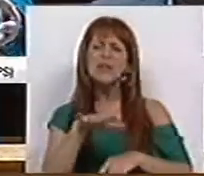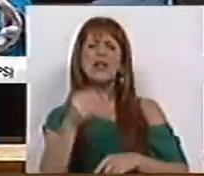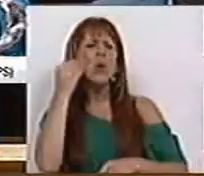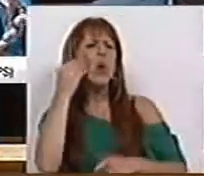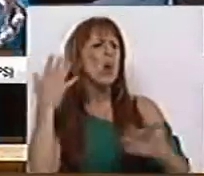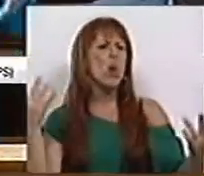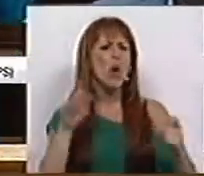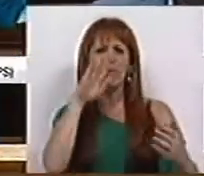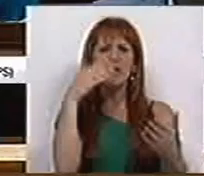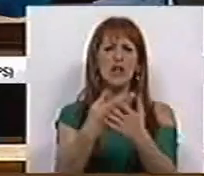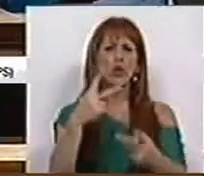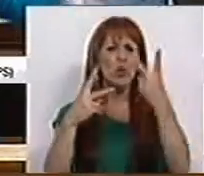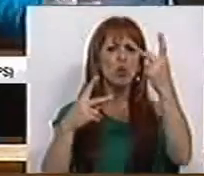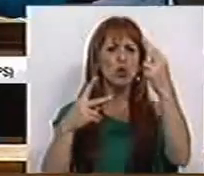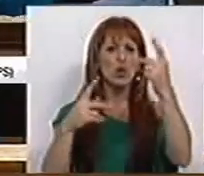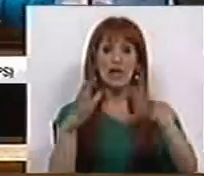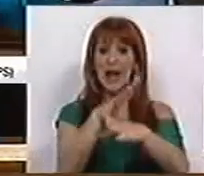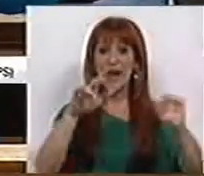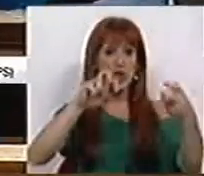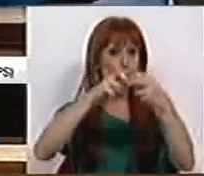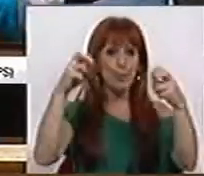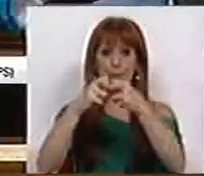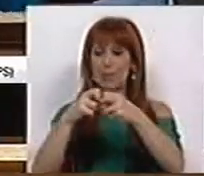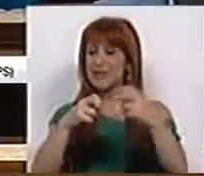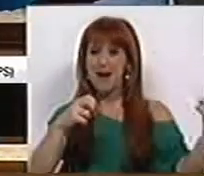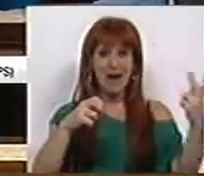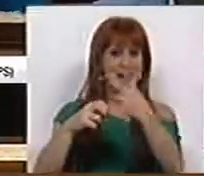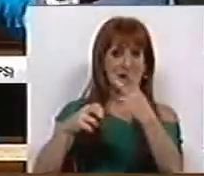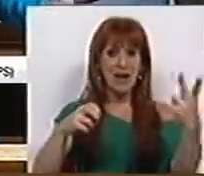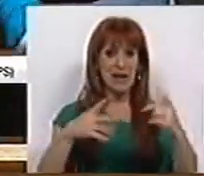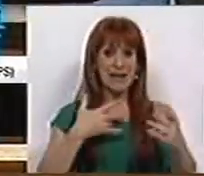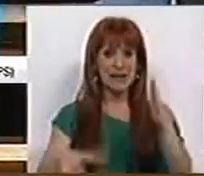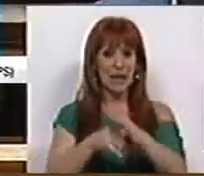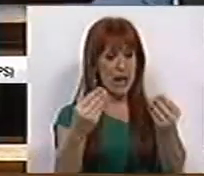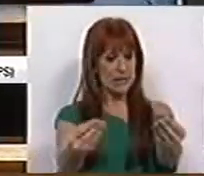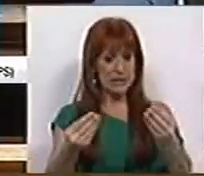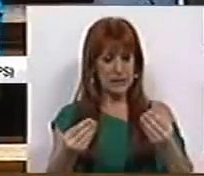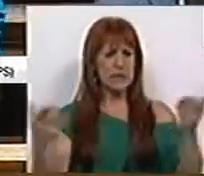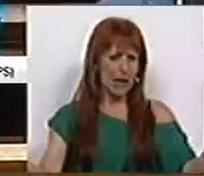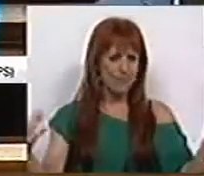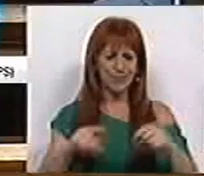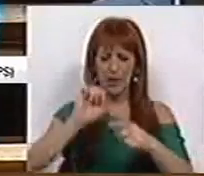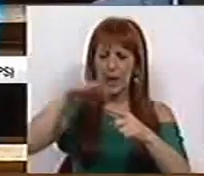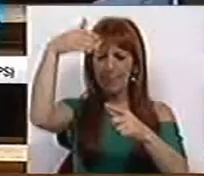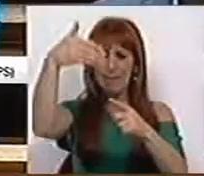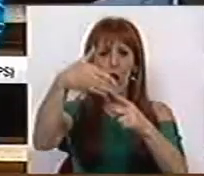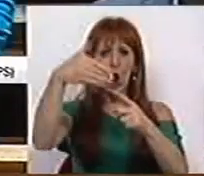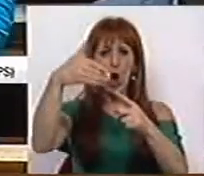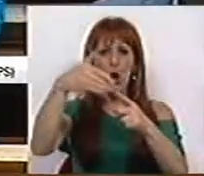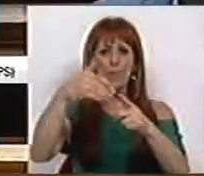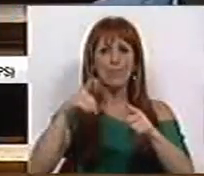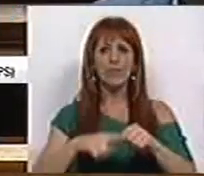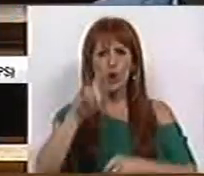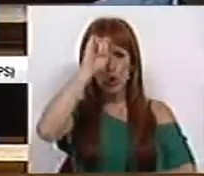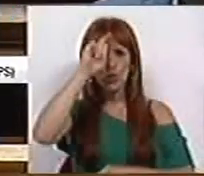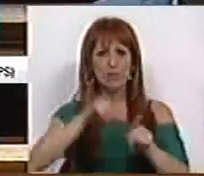situarmos exatamente perante os dois grandes problemas que este decreto-lei nos coloca em primeiro lugar